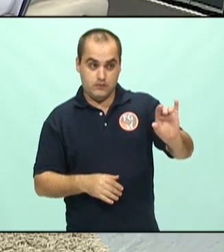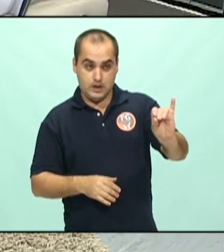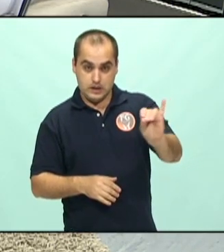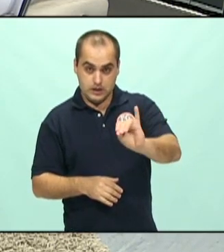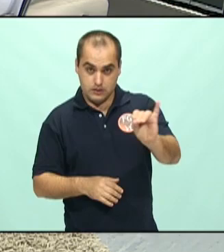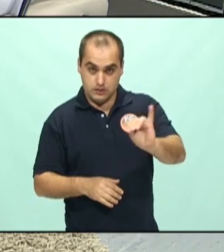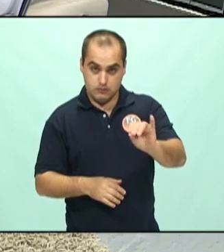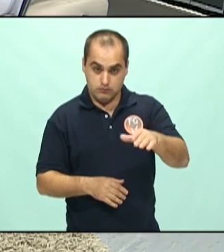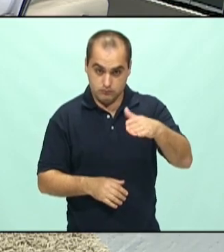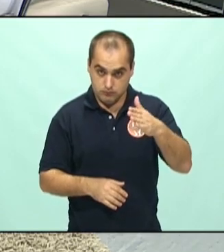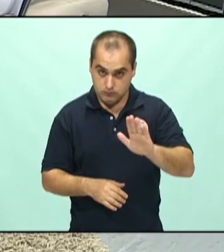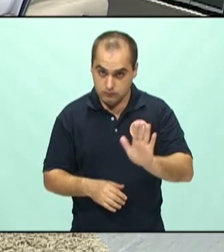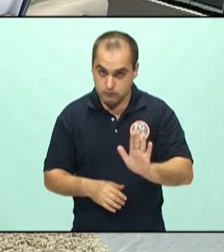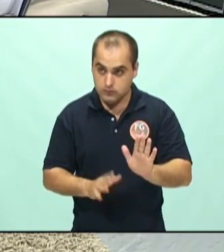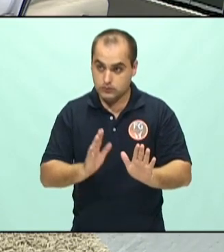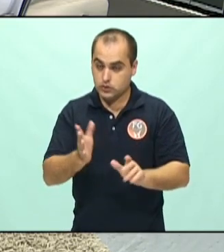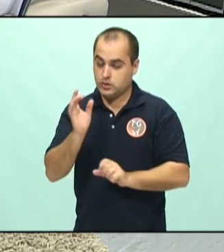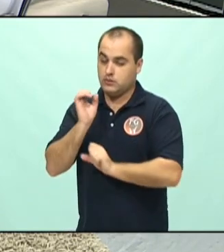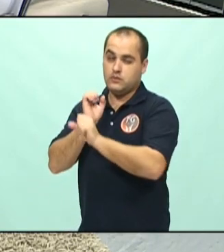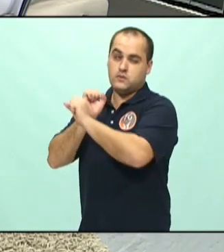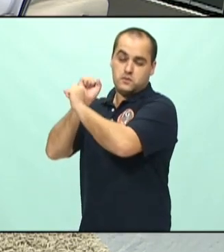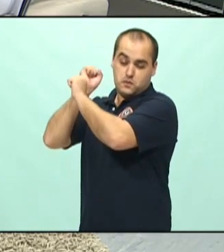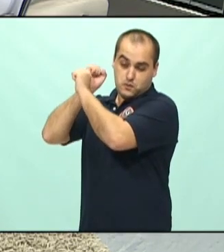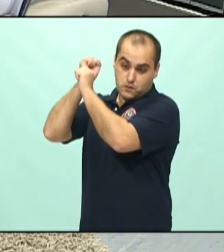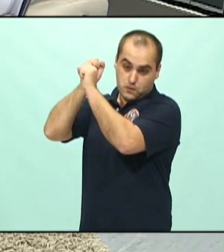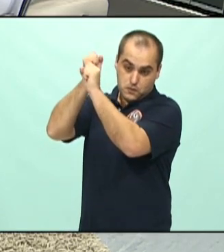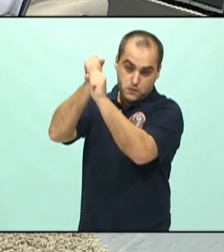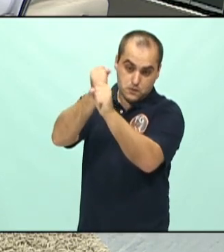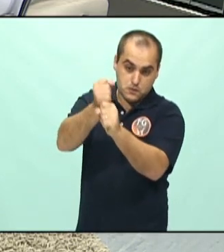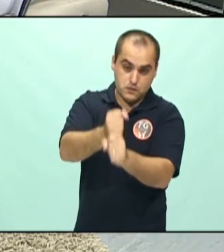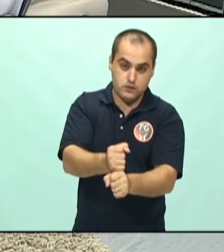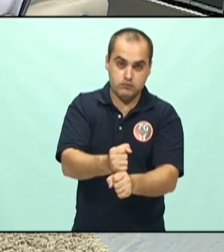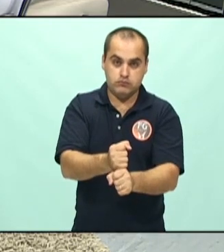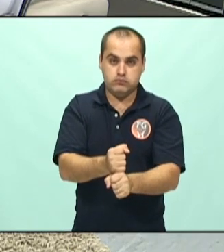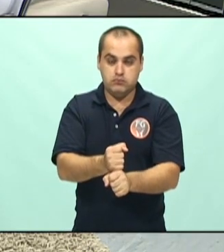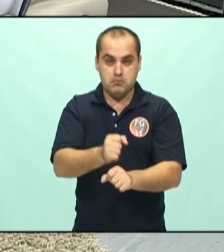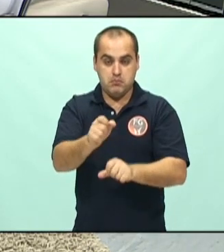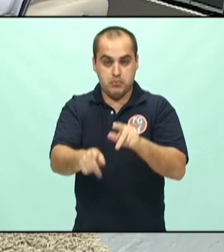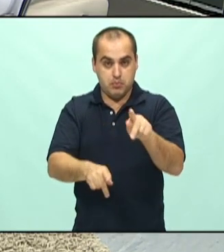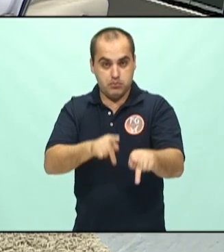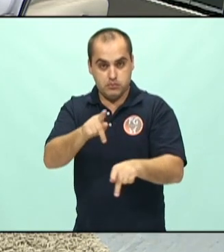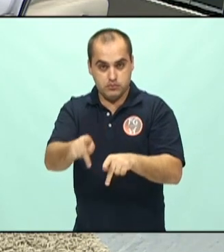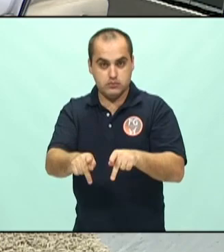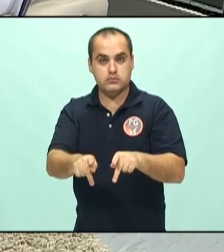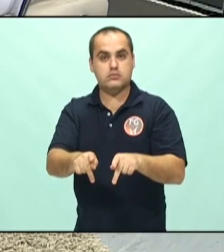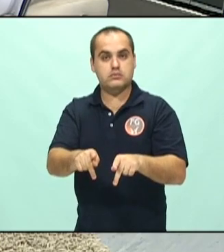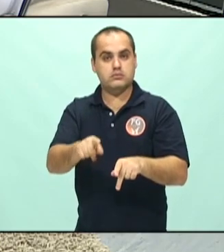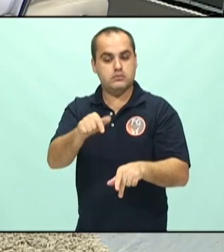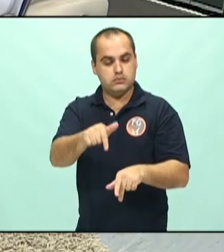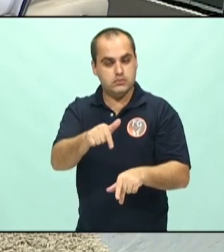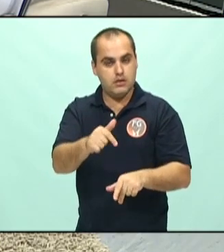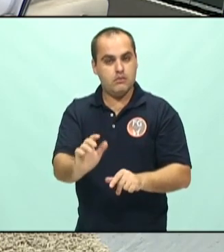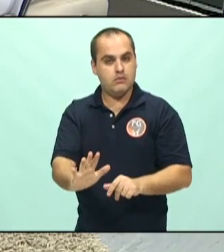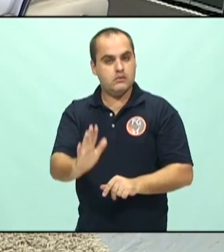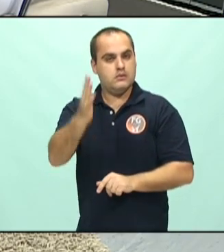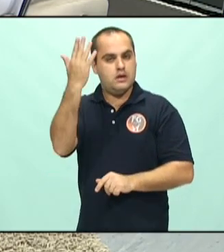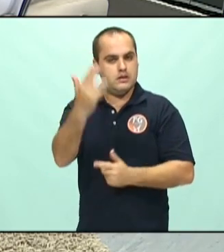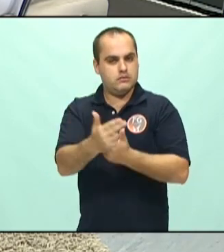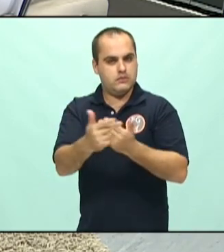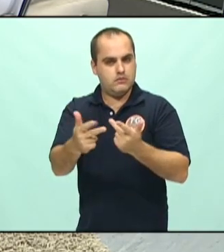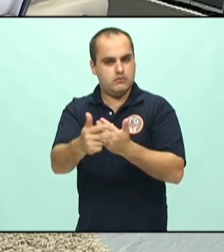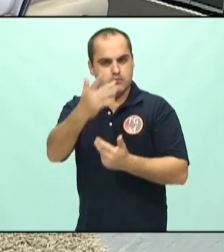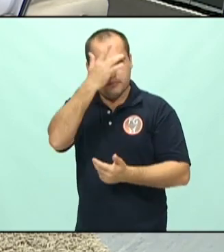frente já há anos vem acontecendo isso aumenta é essa essa incidência em pessoas em